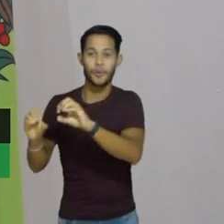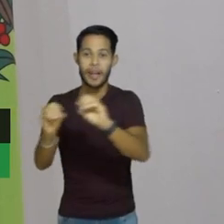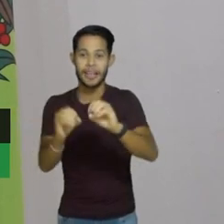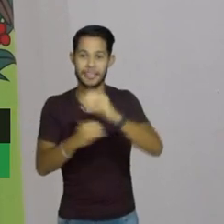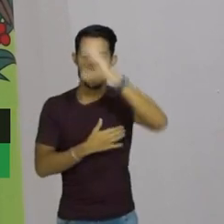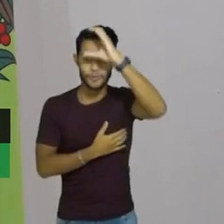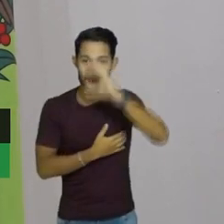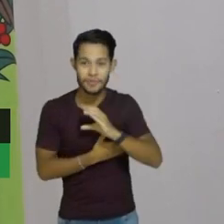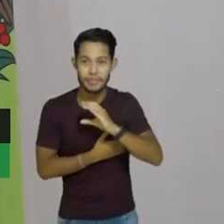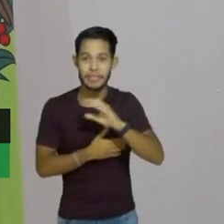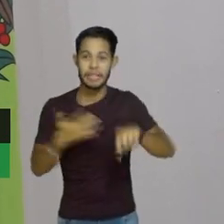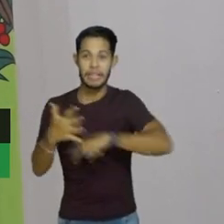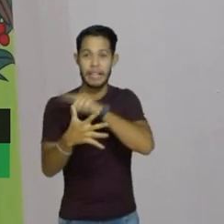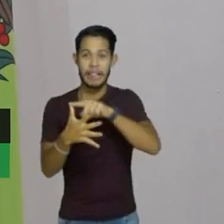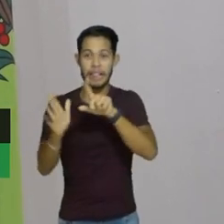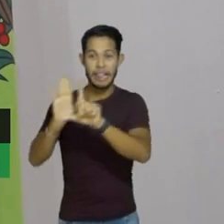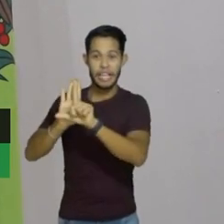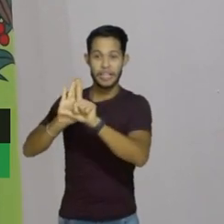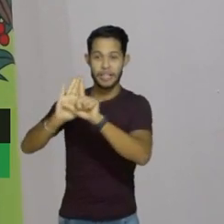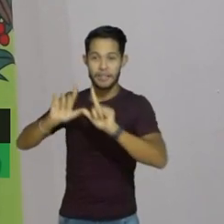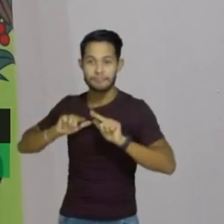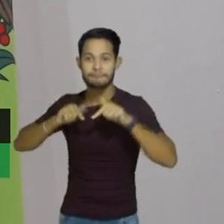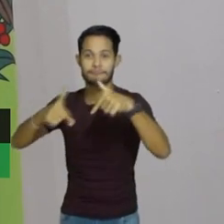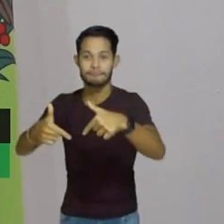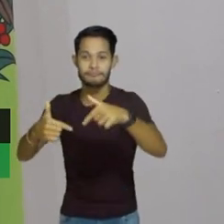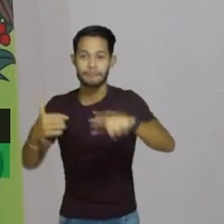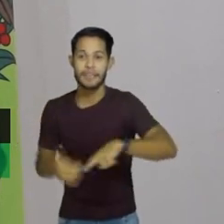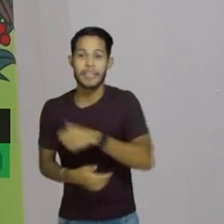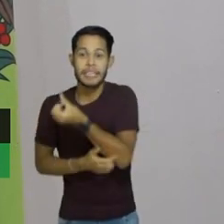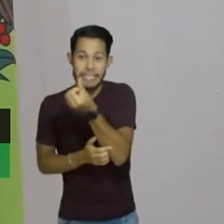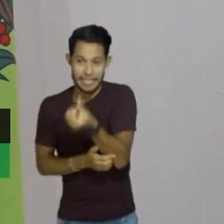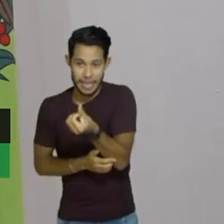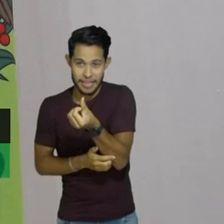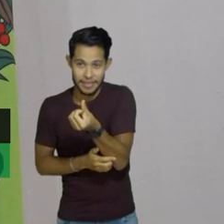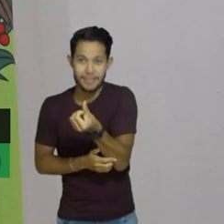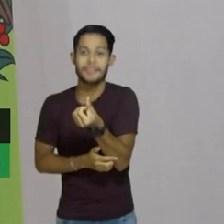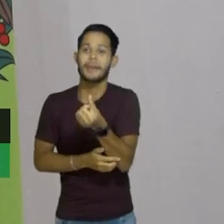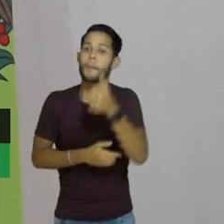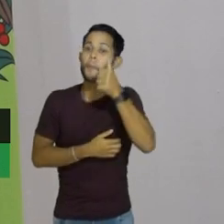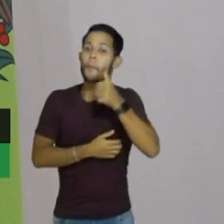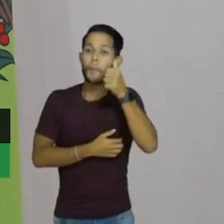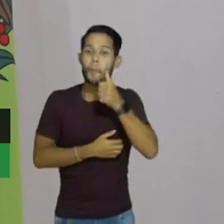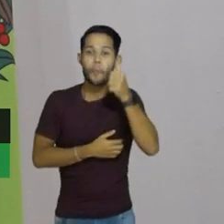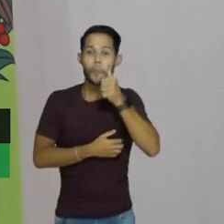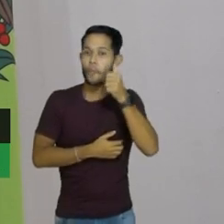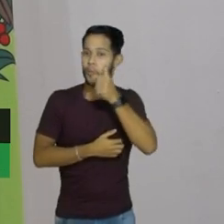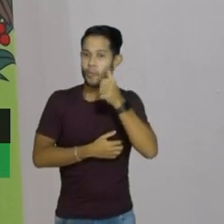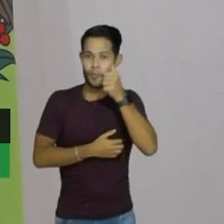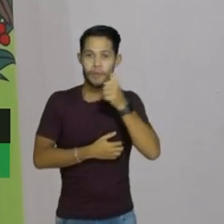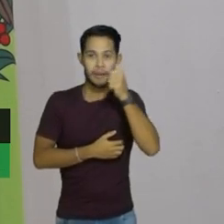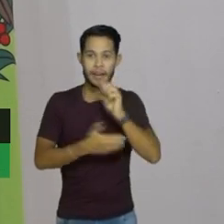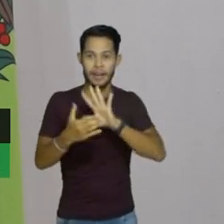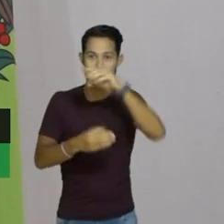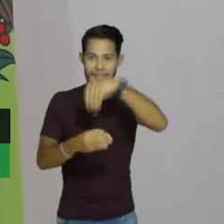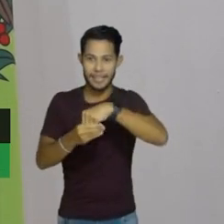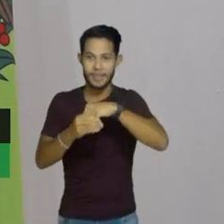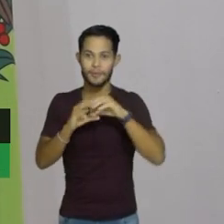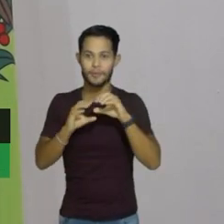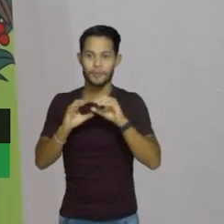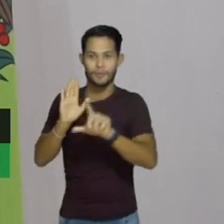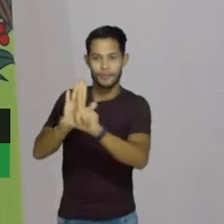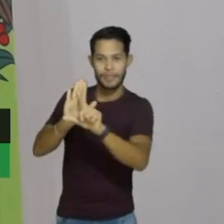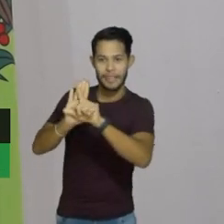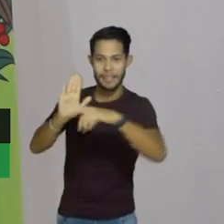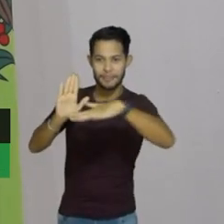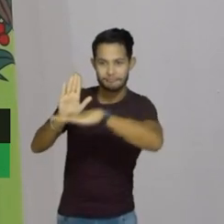Ação e também a Caravana da Inclusão das Mulheres da Política, percorrendo toda Santa Catarina, inclusive um trabalho reconhecido e